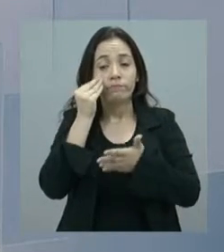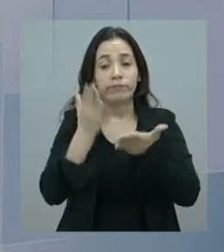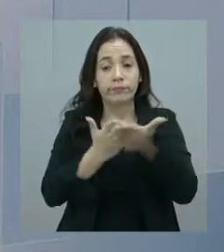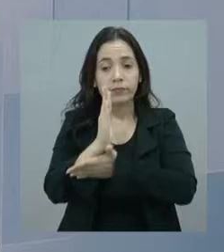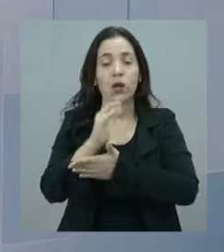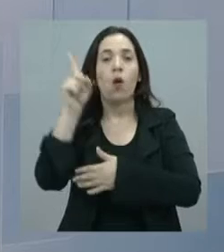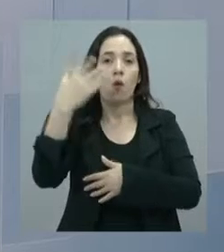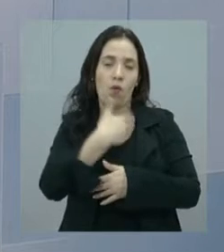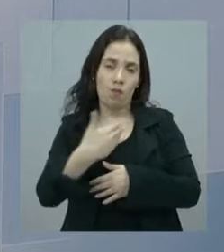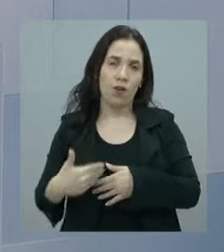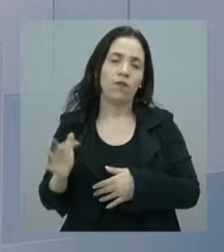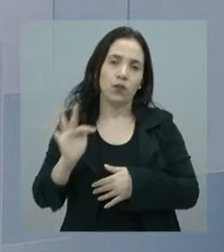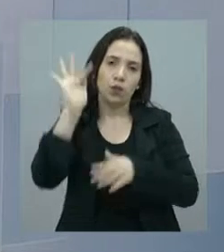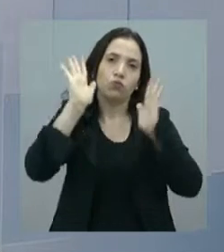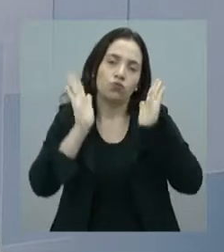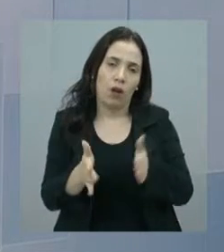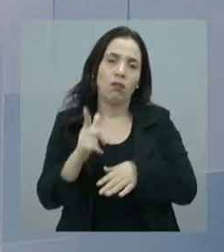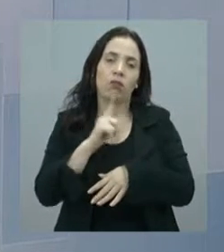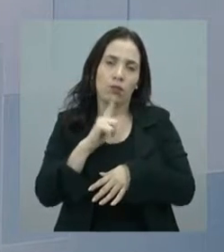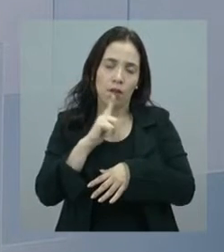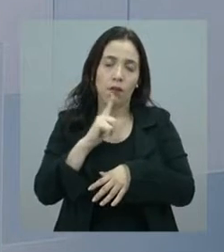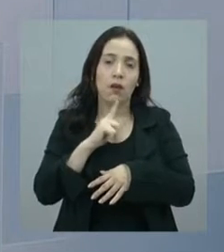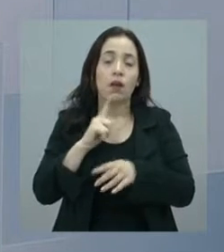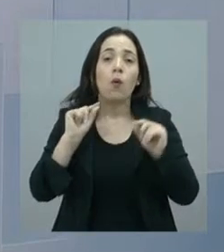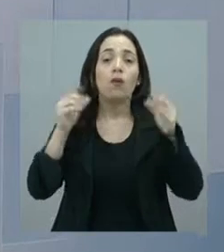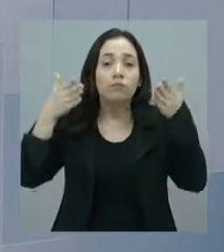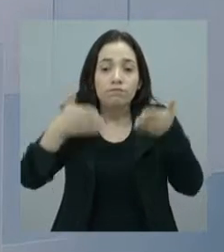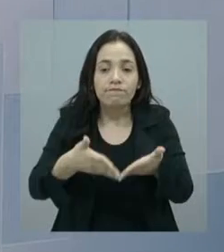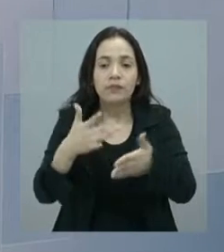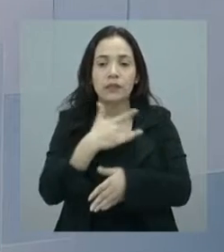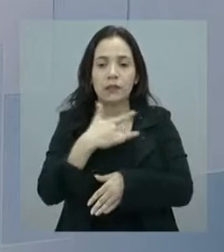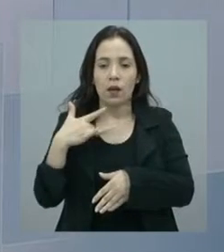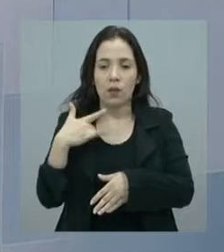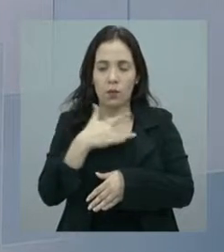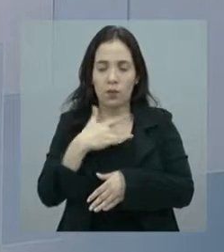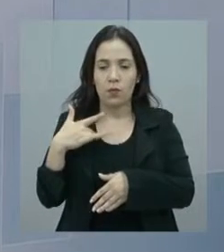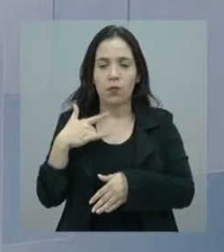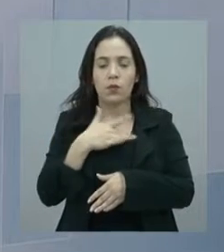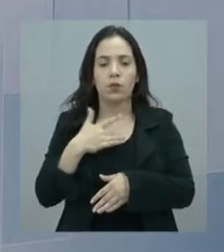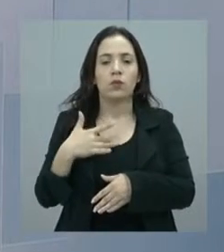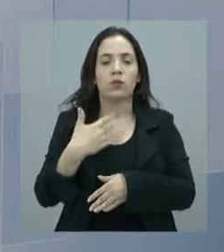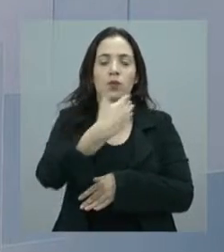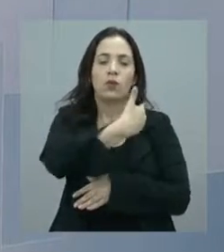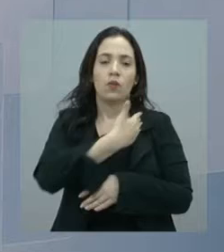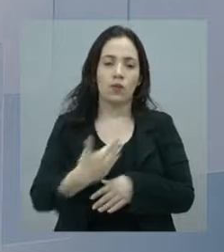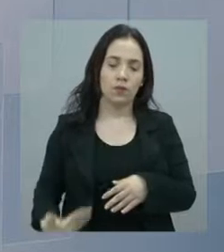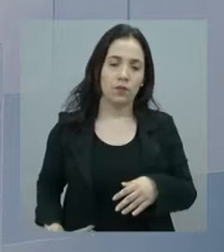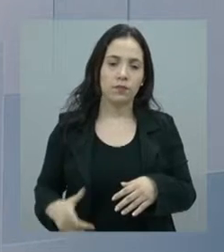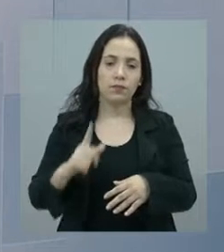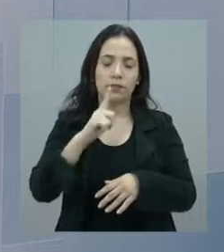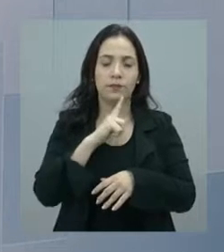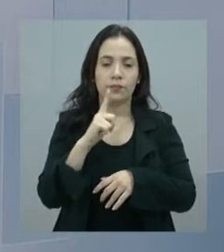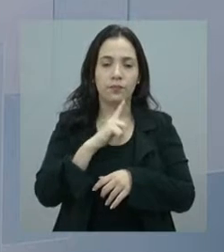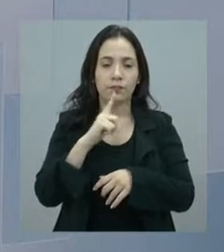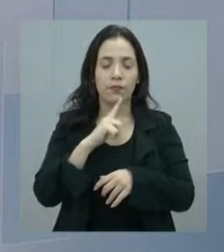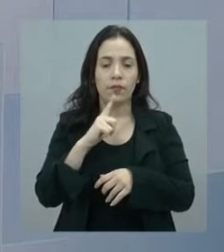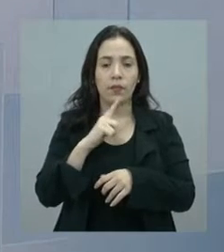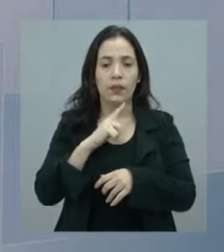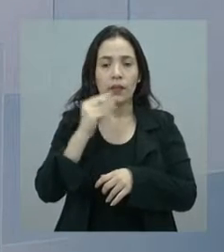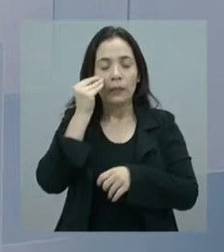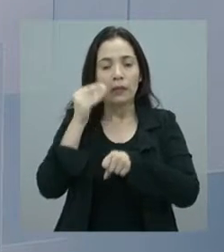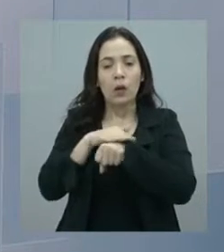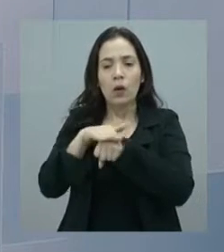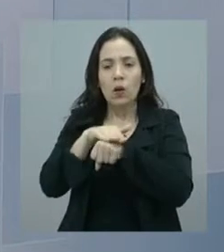isso já acontece. Existe uma prioridade para a saúde. Isso, 50% E o próprio governador está lá com a bancada